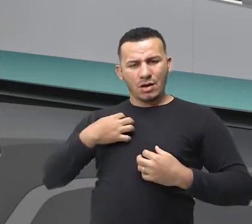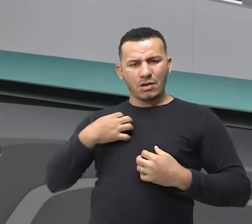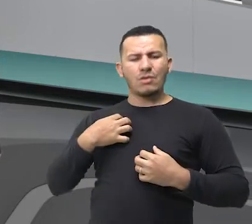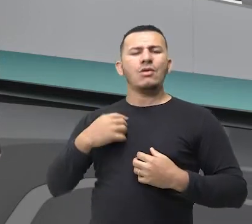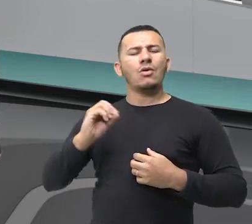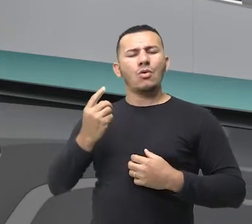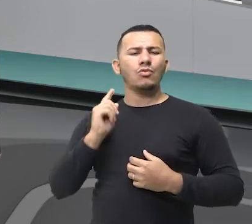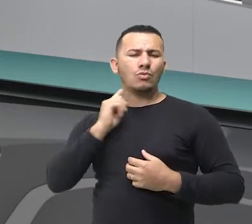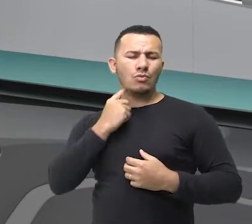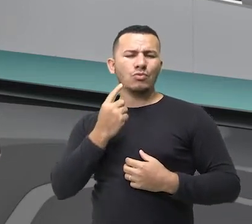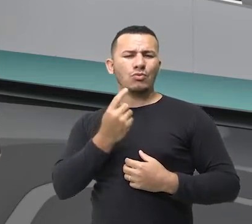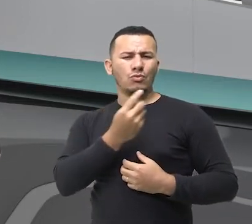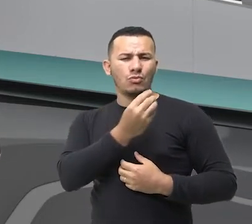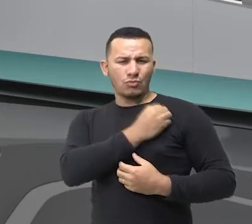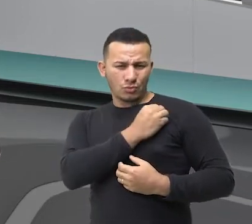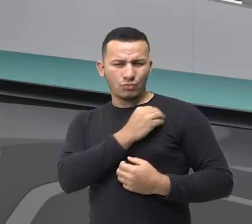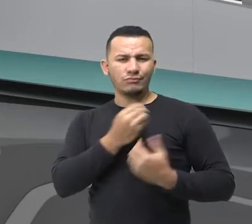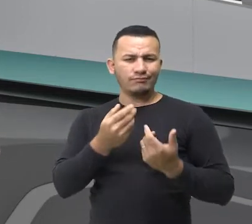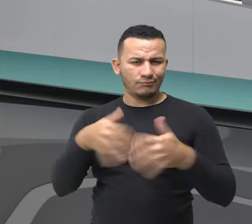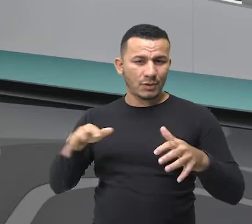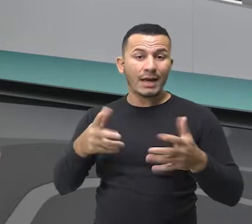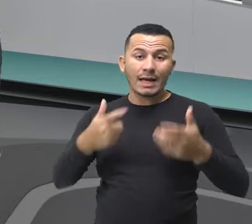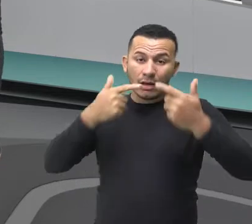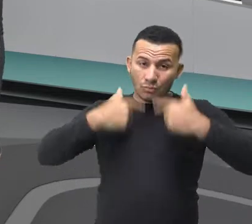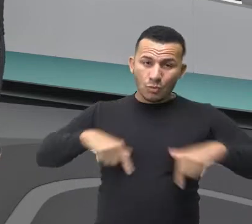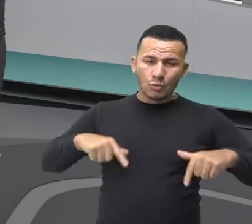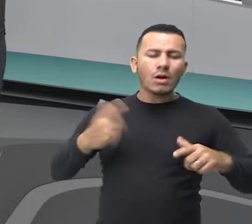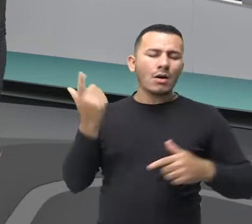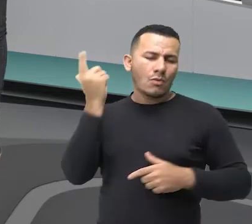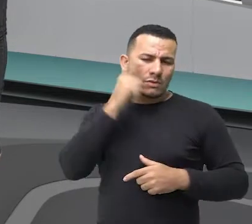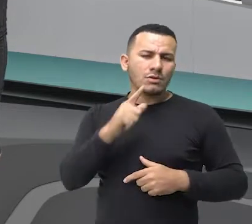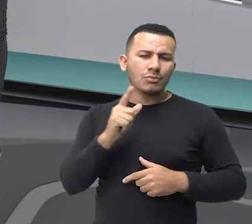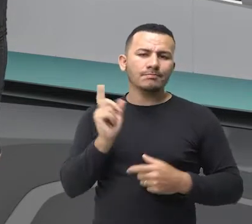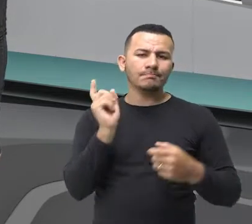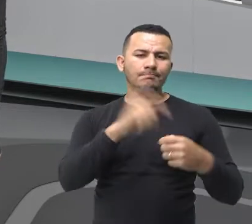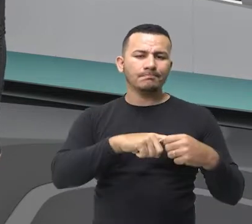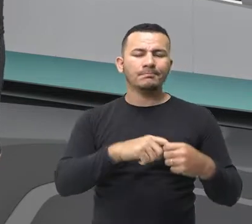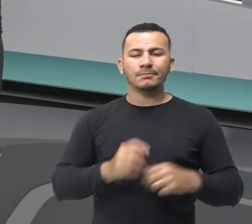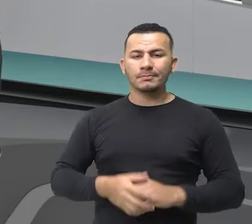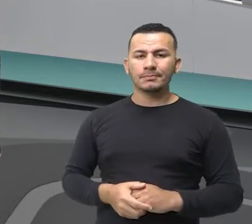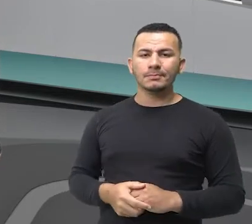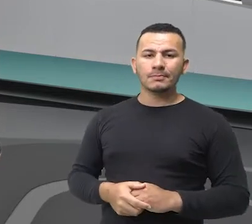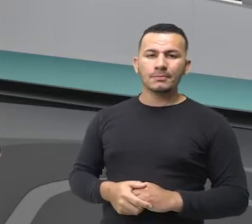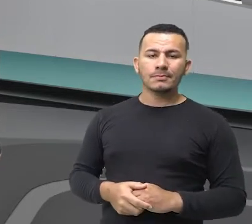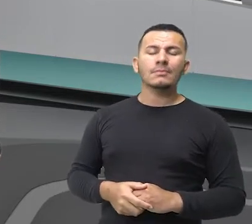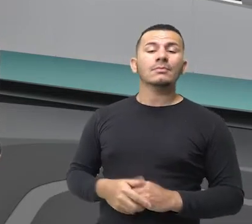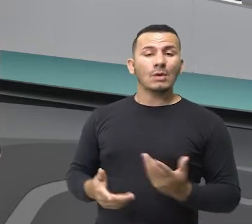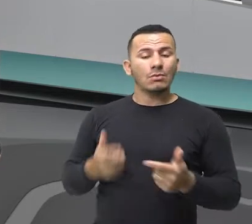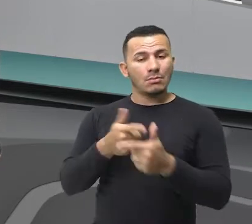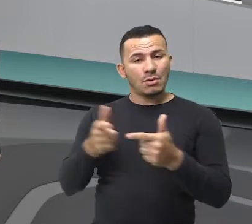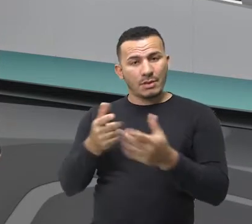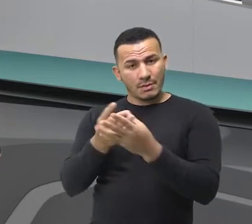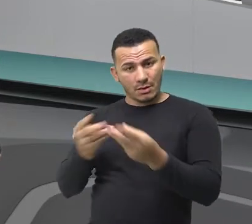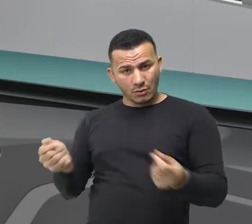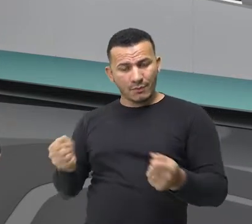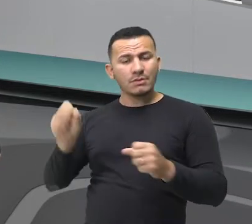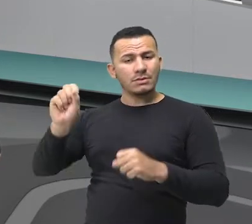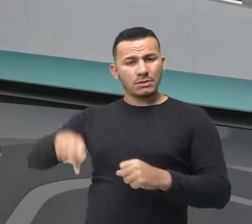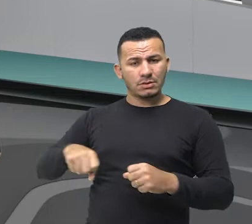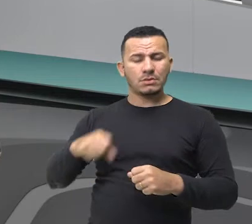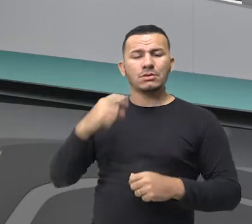logo ou com símbolo E observa em mais uma vez a gente tem que esses questionamentos Olha só o problema foi resolvido